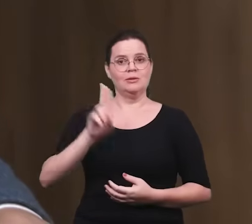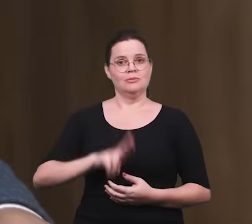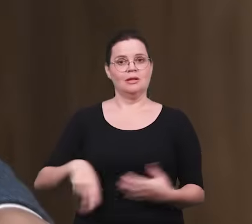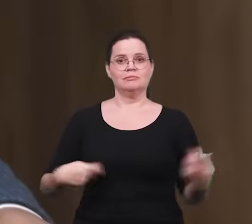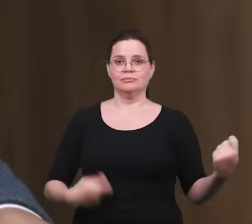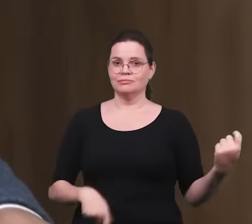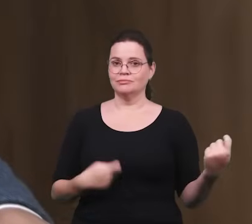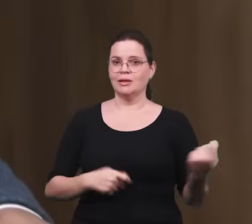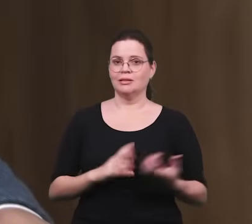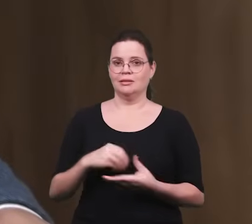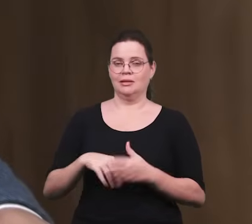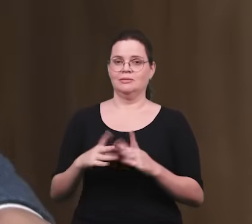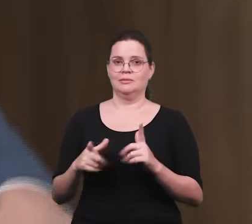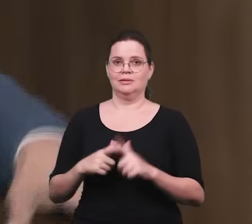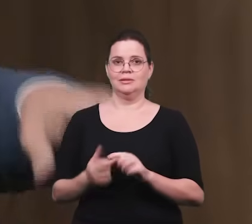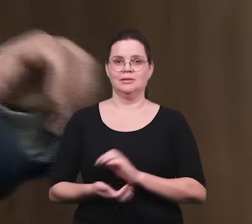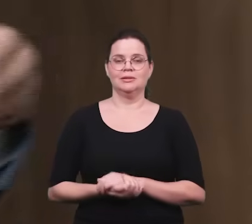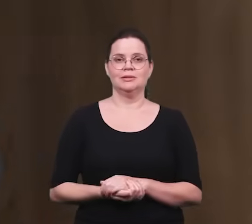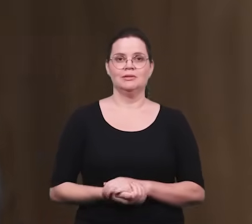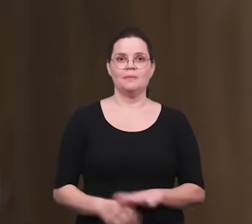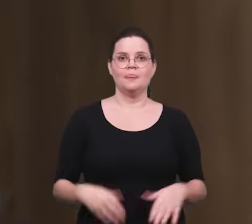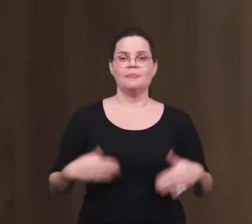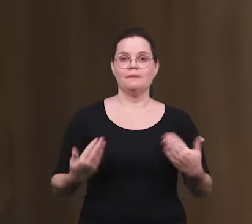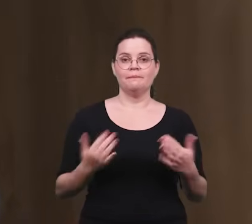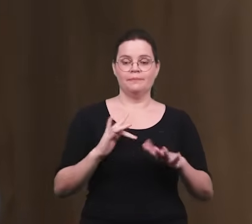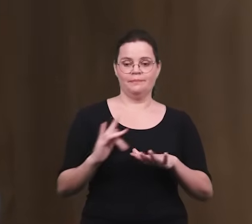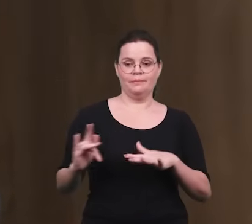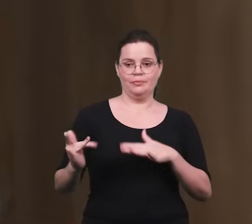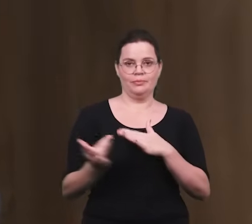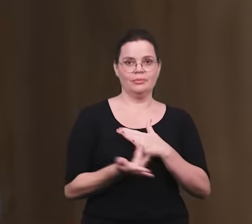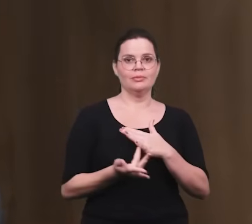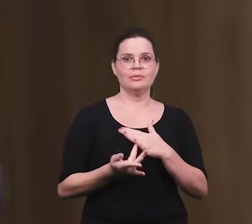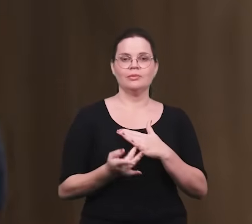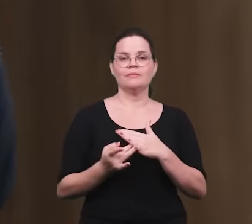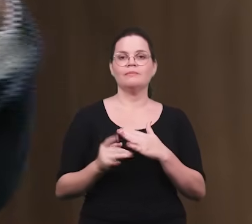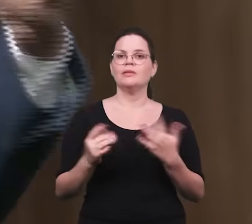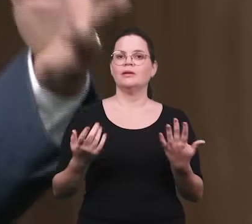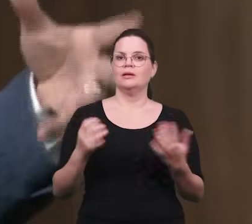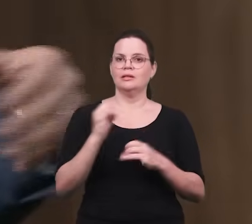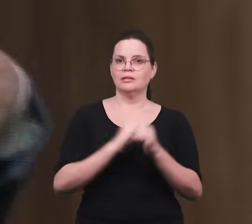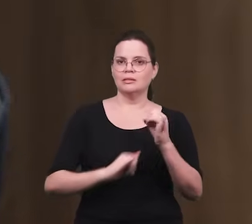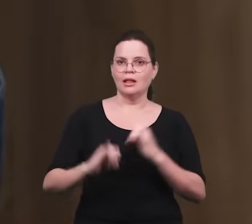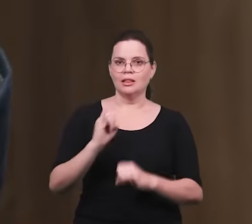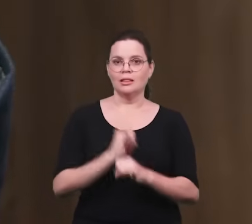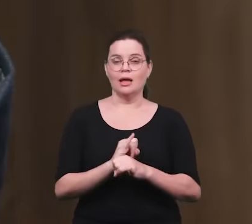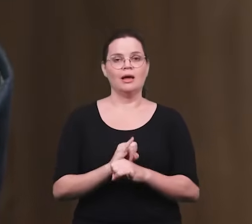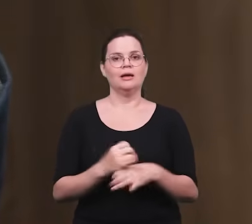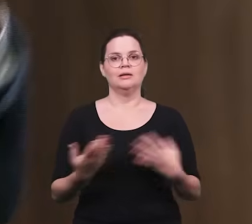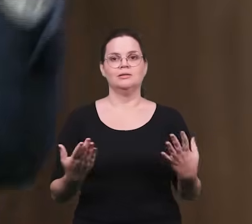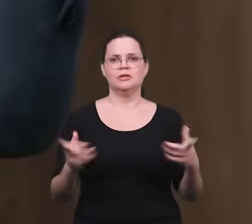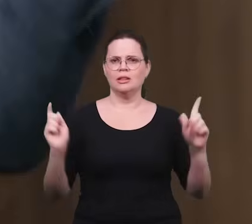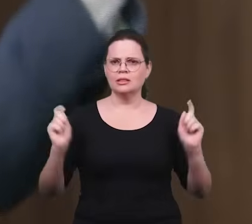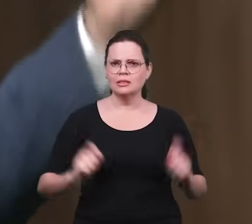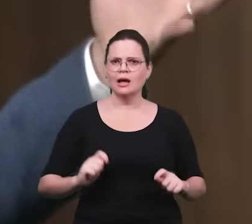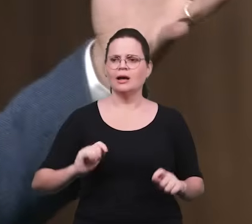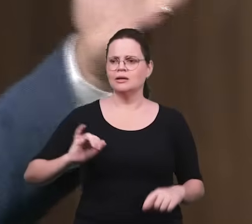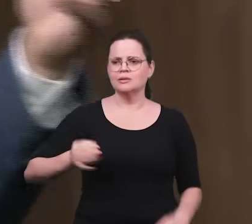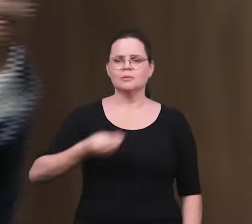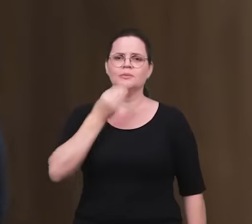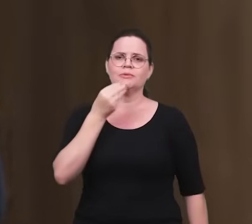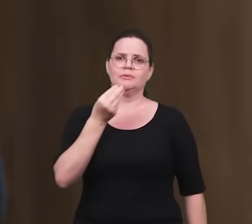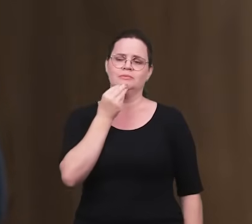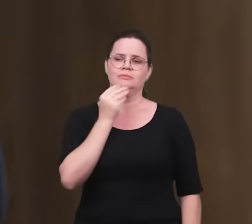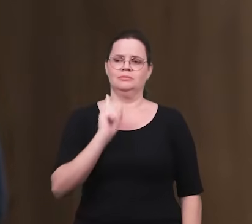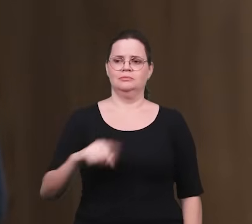um instrumentista na casa do Senhor novamente. Então, as redes sociais, a internet, a própria globalização nos permitiu